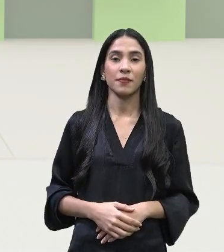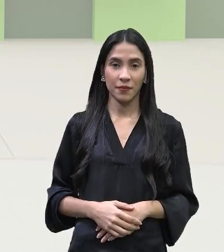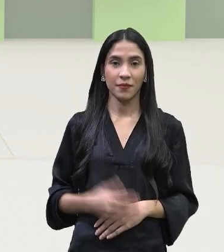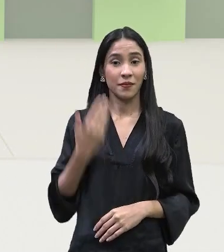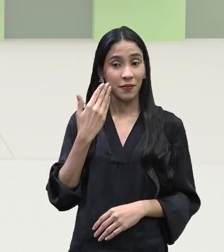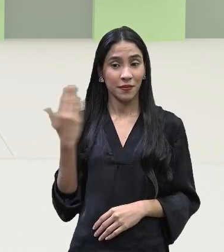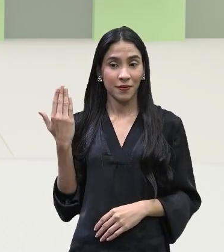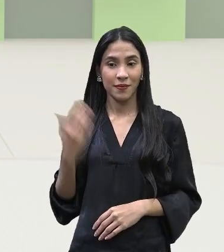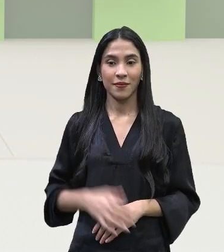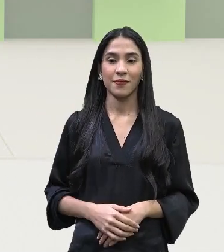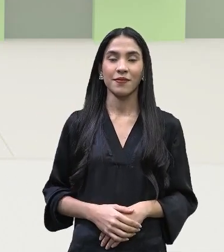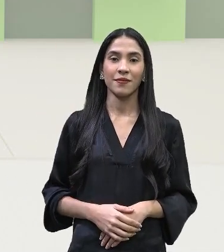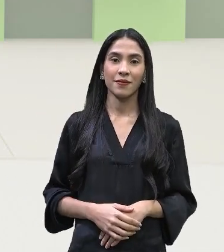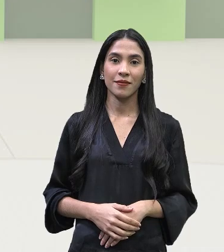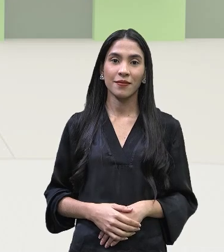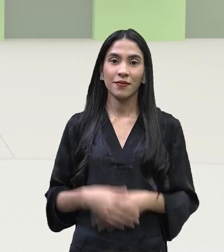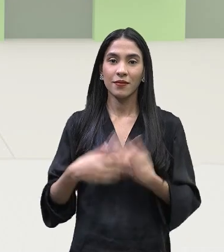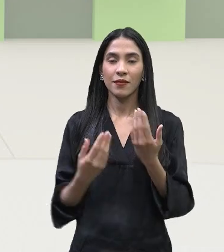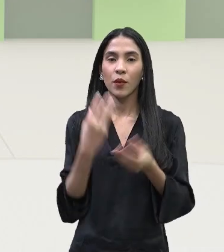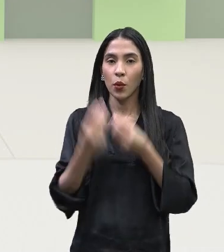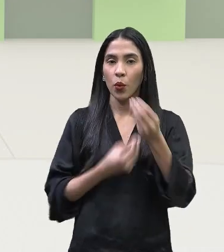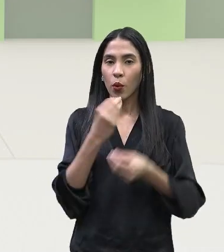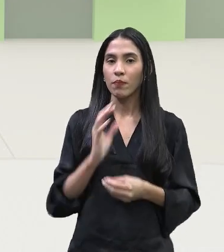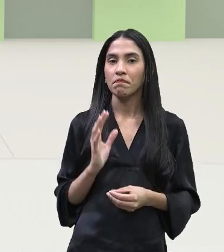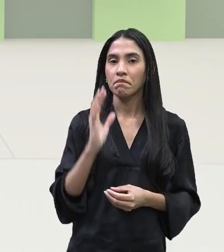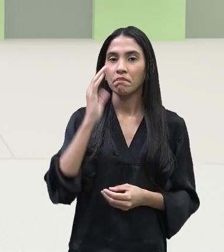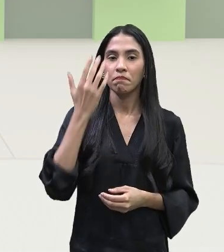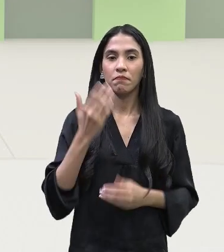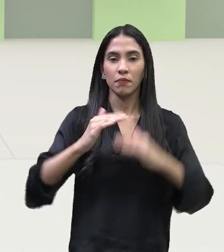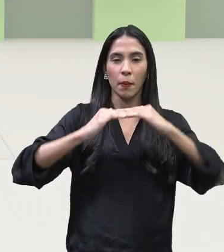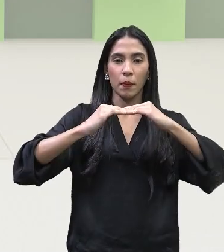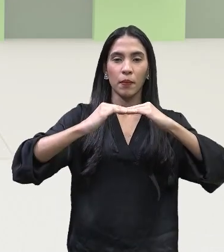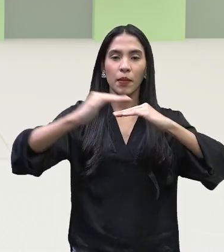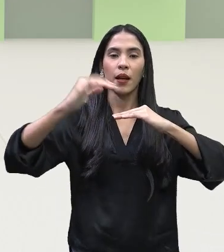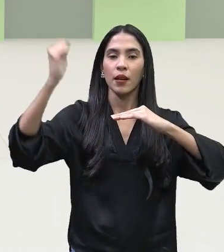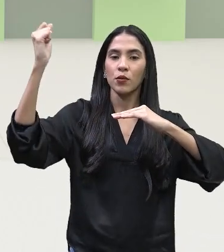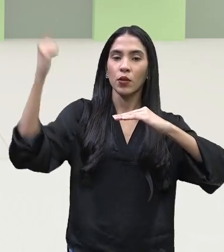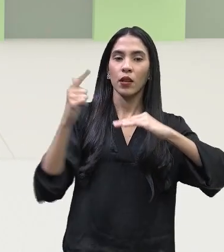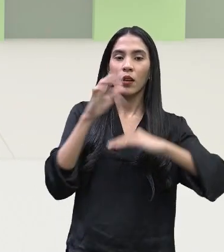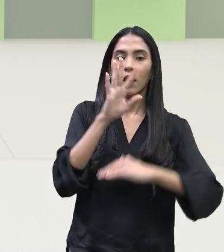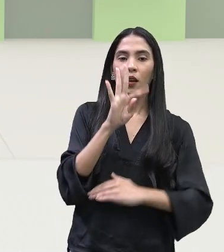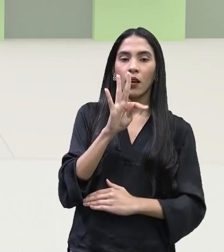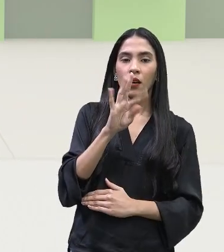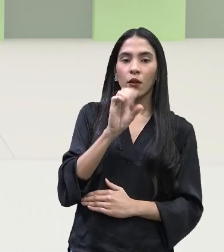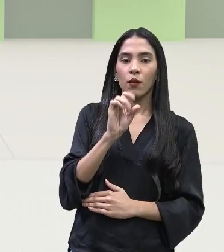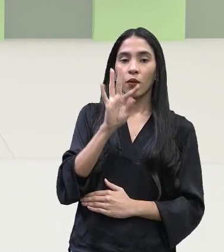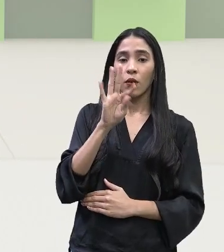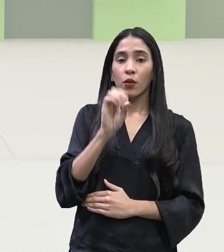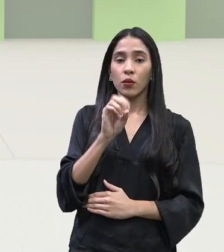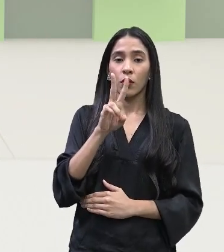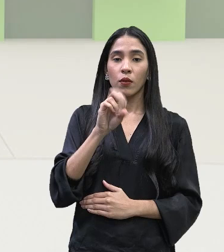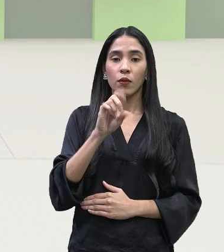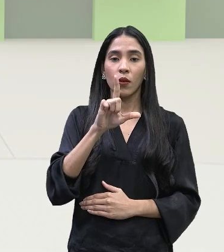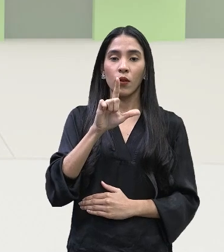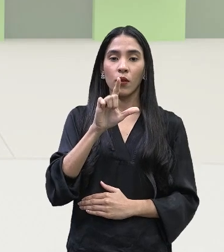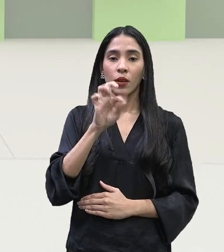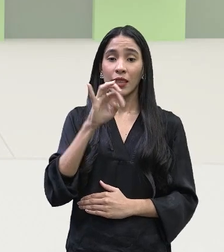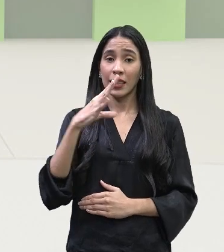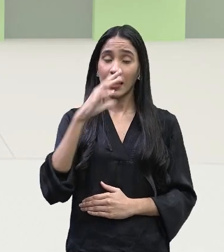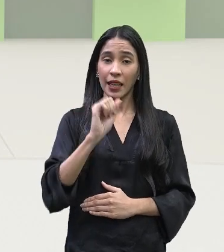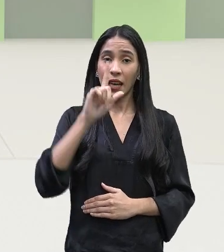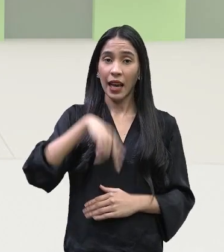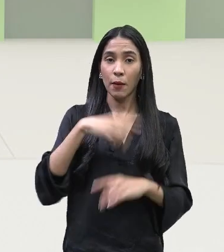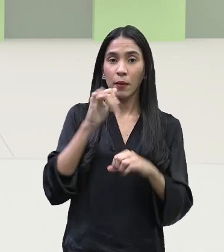Isso, e aí, agora, né, o funcionamento das placas solares fotovoltaicas, eles utilizam um método direto